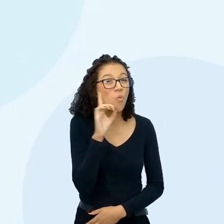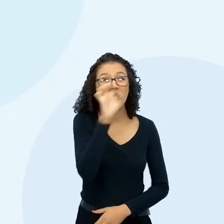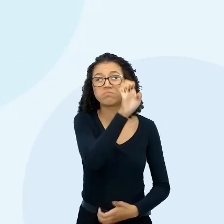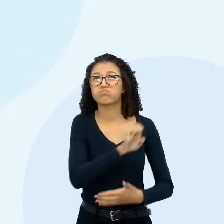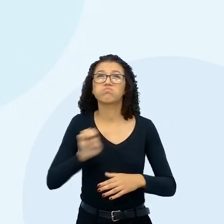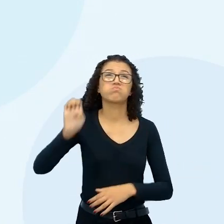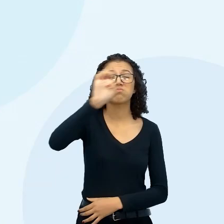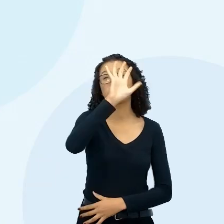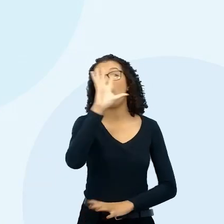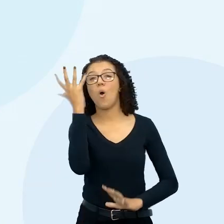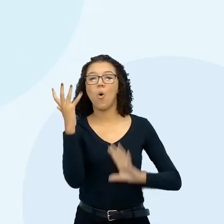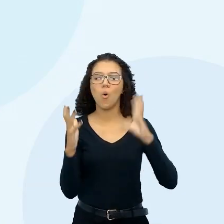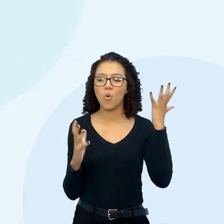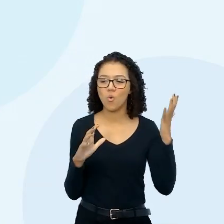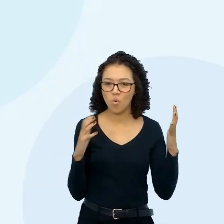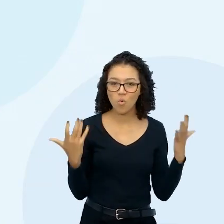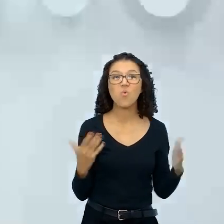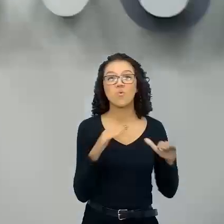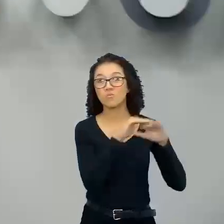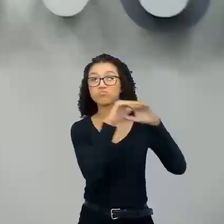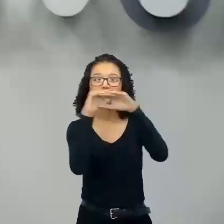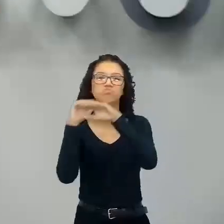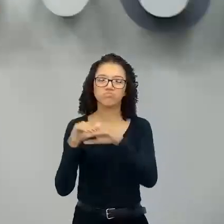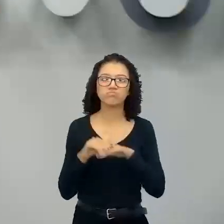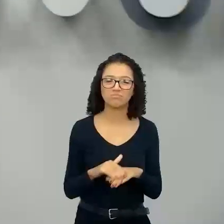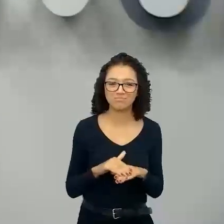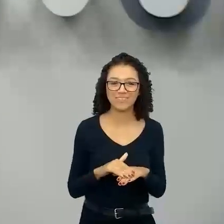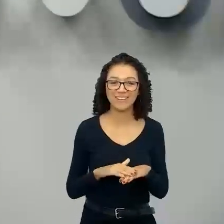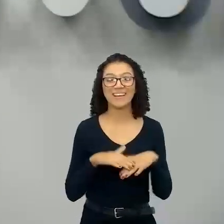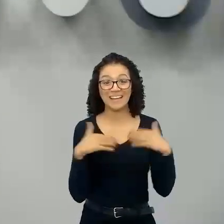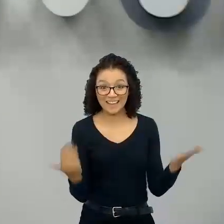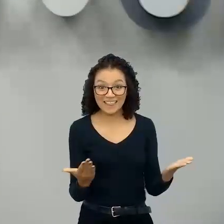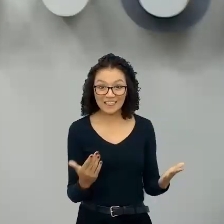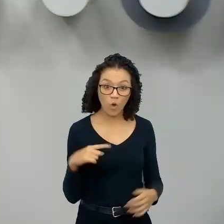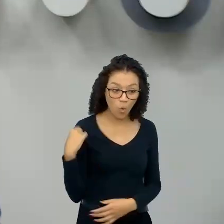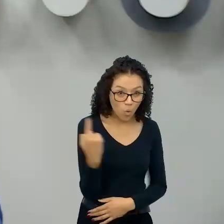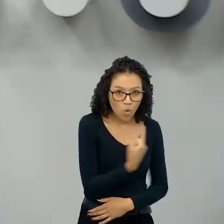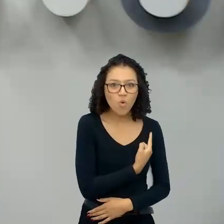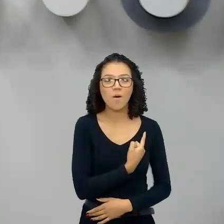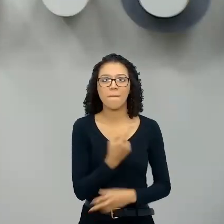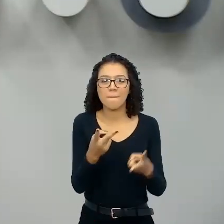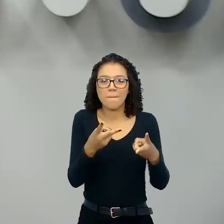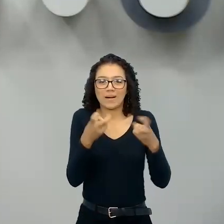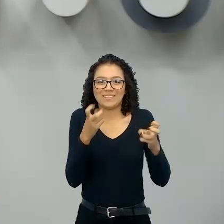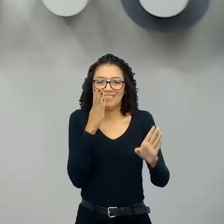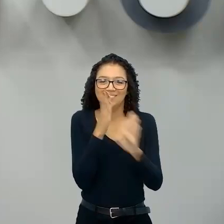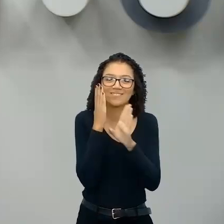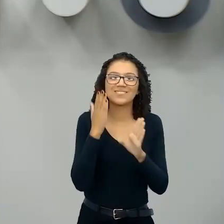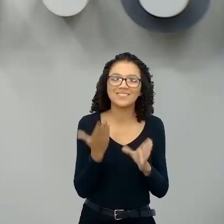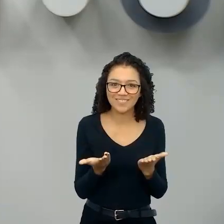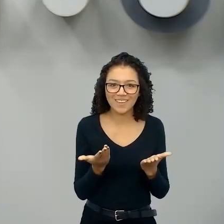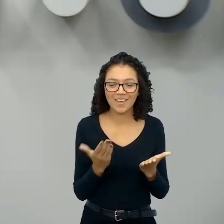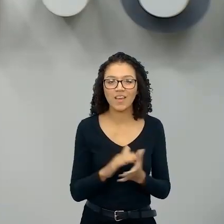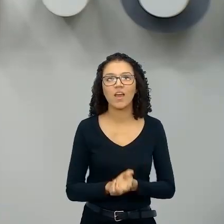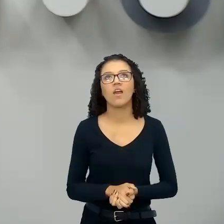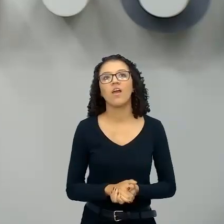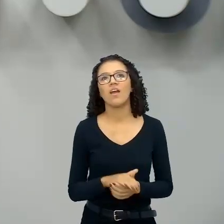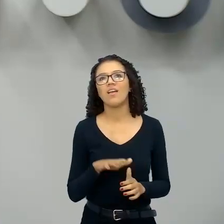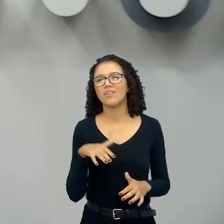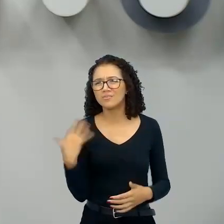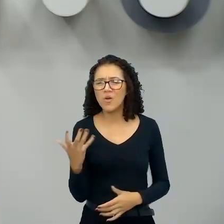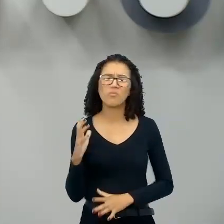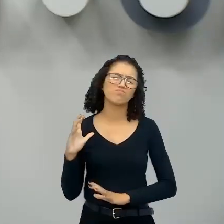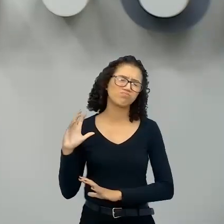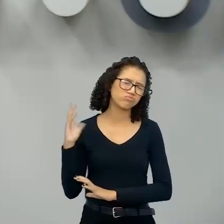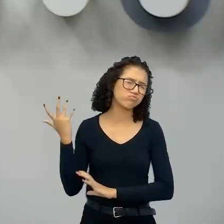estados. Então, quando a gente identifica esse tipo de violência, que esse jovem, que essa criança, ele vem